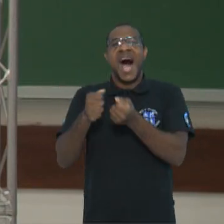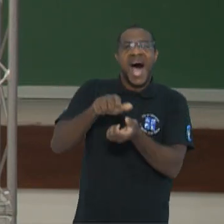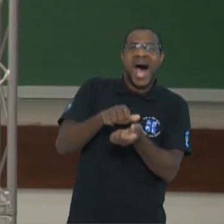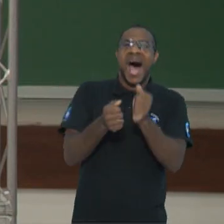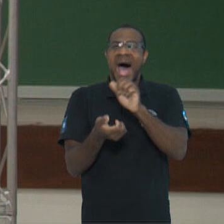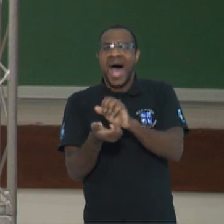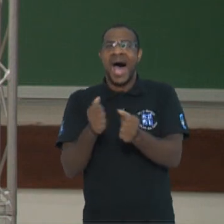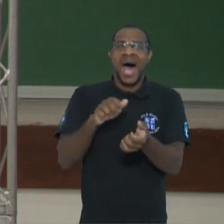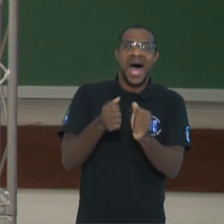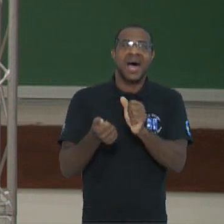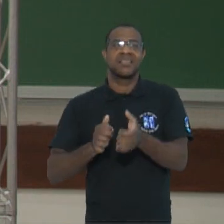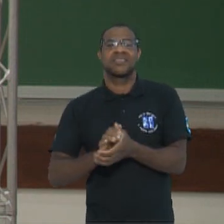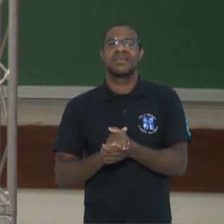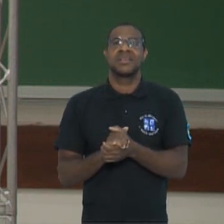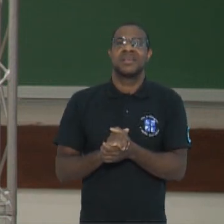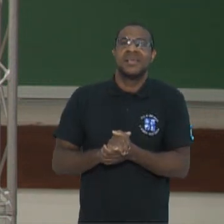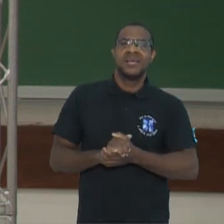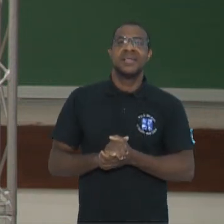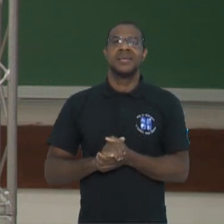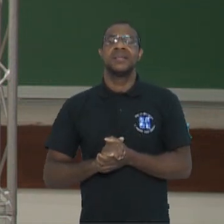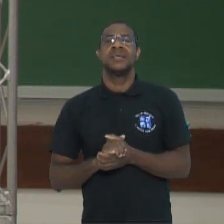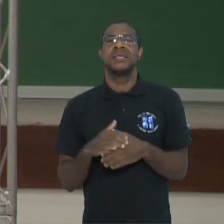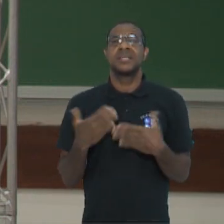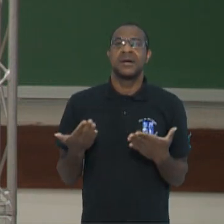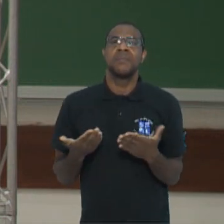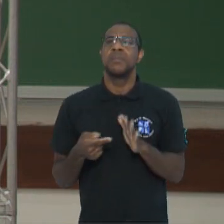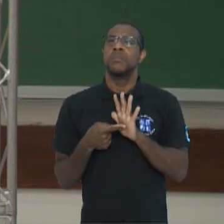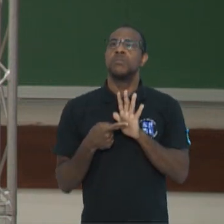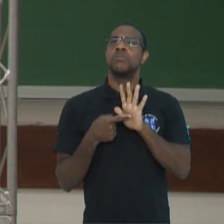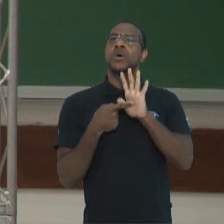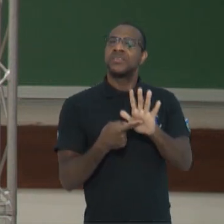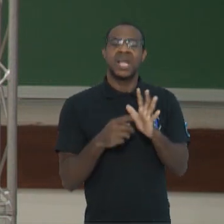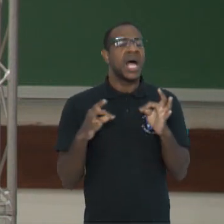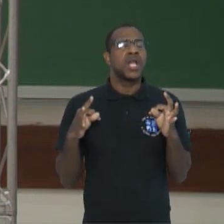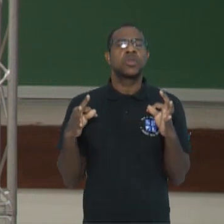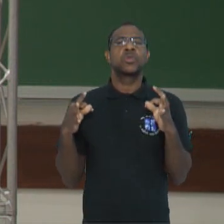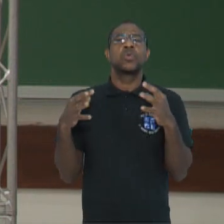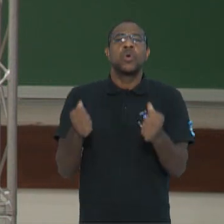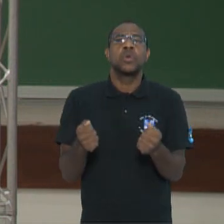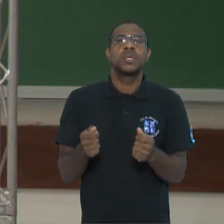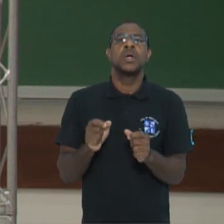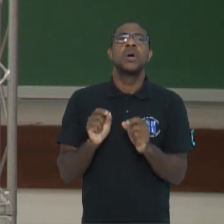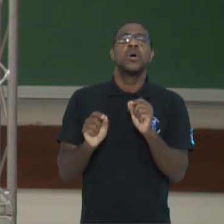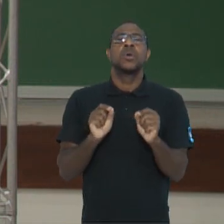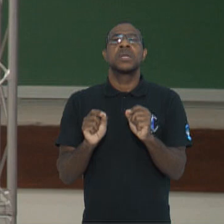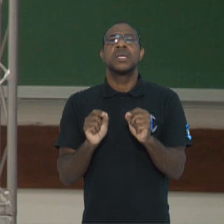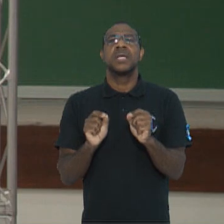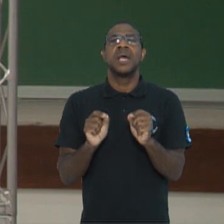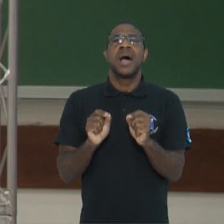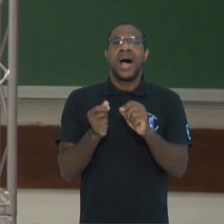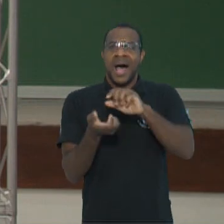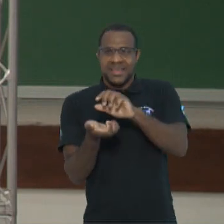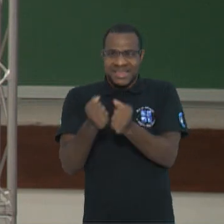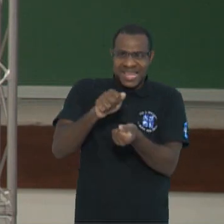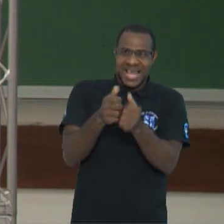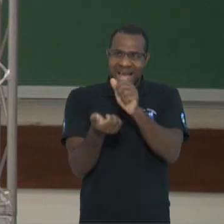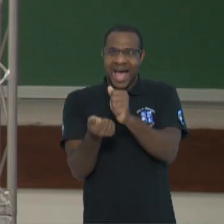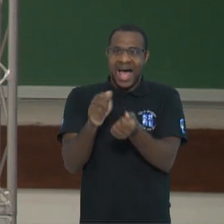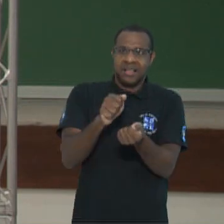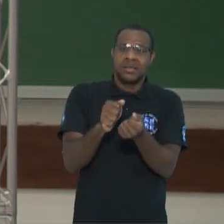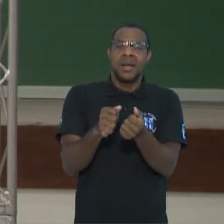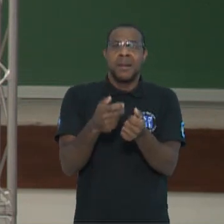de pôr todos os sentimentos de vocês, expressar todas as formas de arte para que as